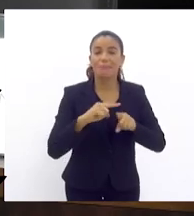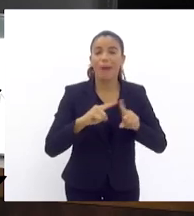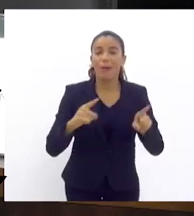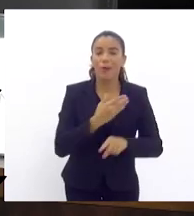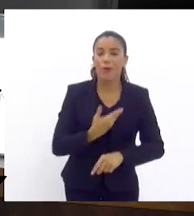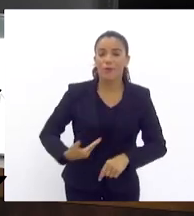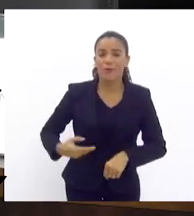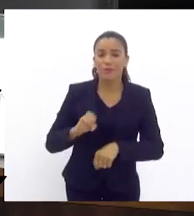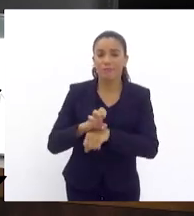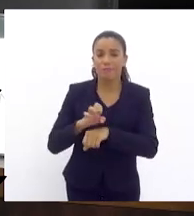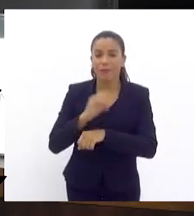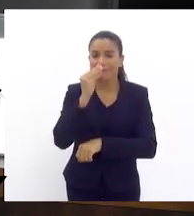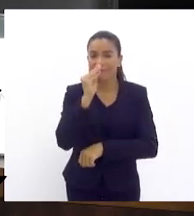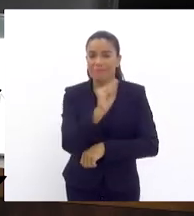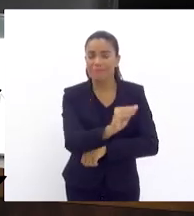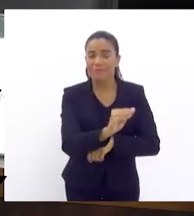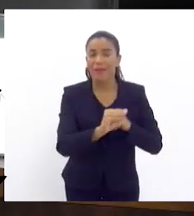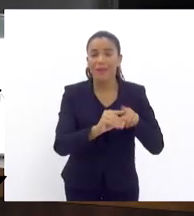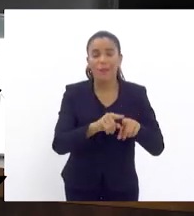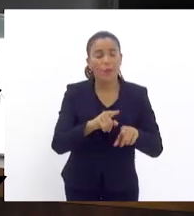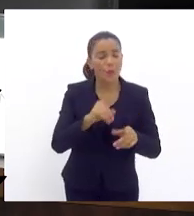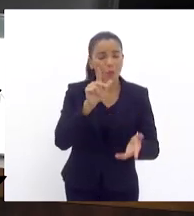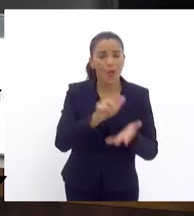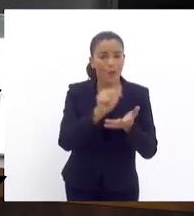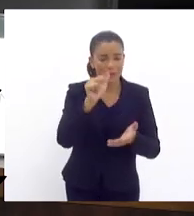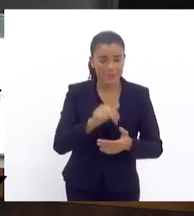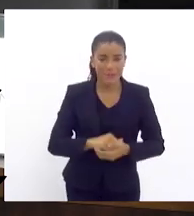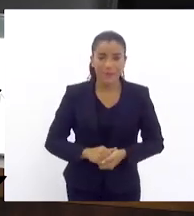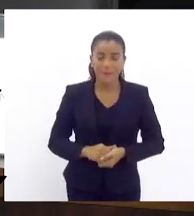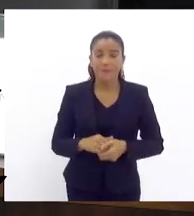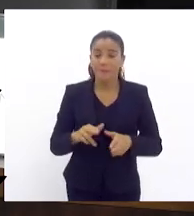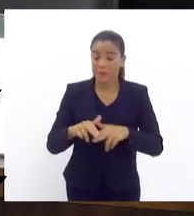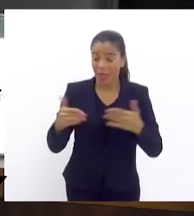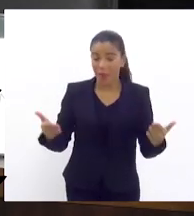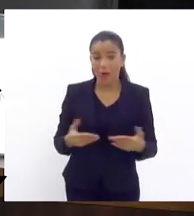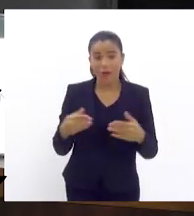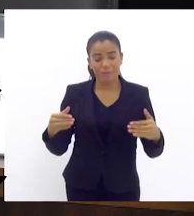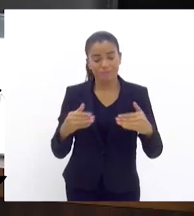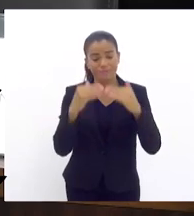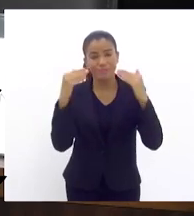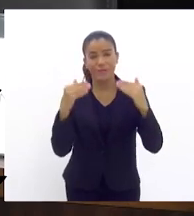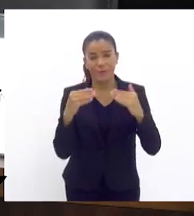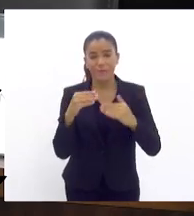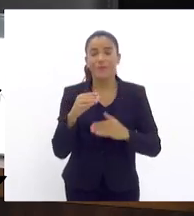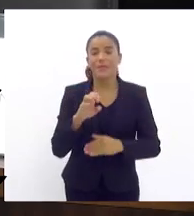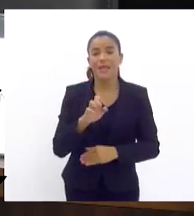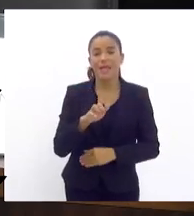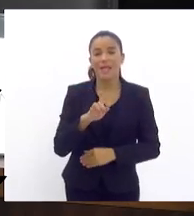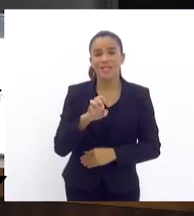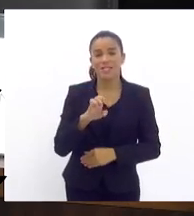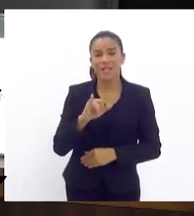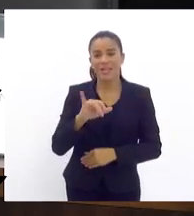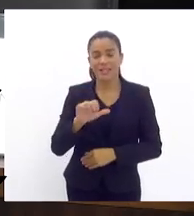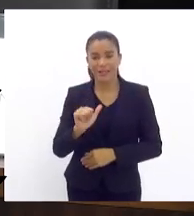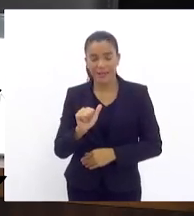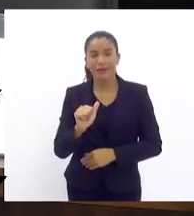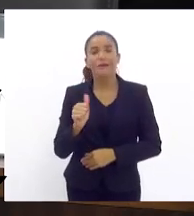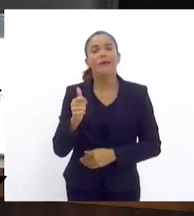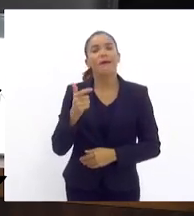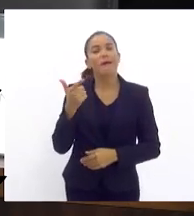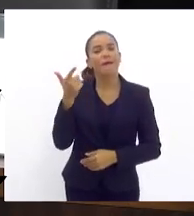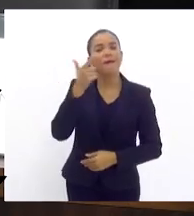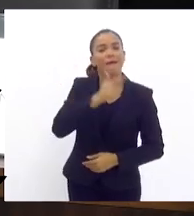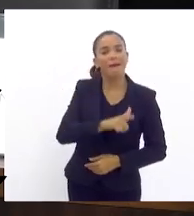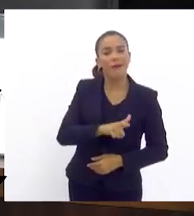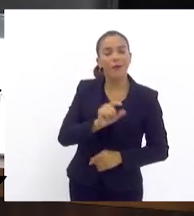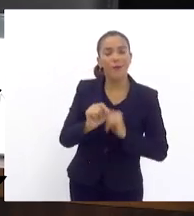foi por esse motivo. E agora, sim, coincidentemente ou não, mas a EGEA acabou ganhando o lote,